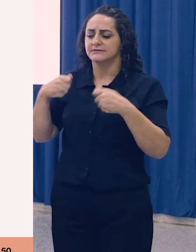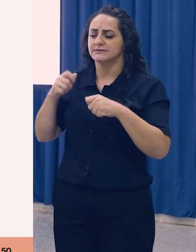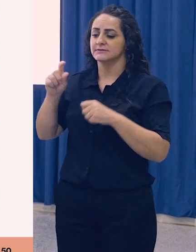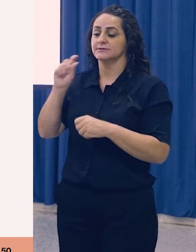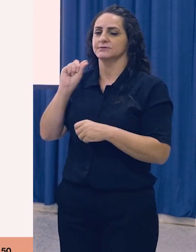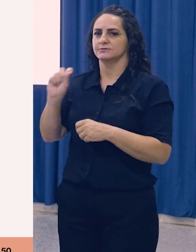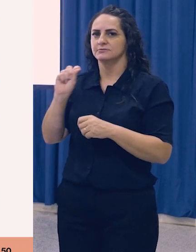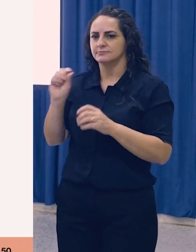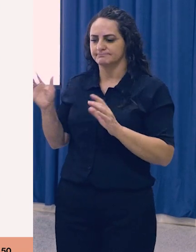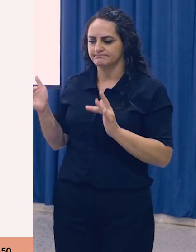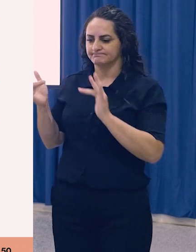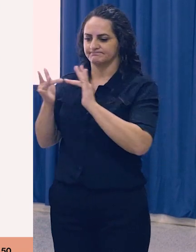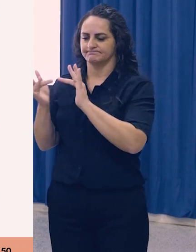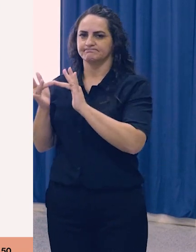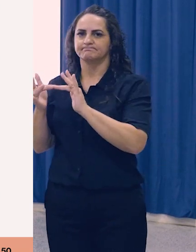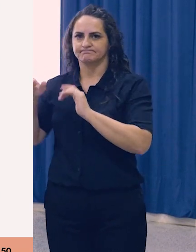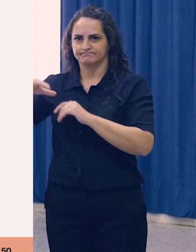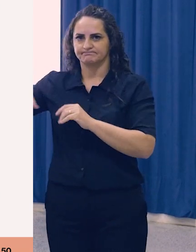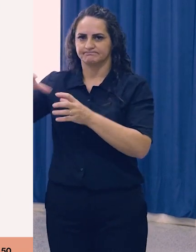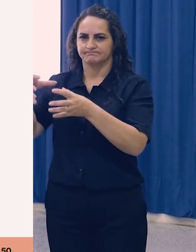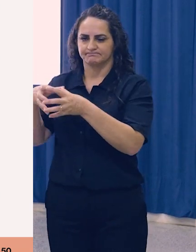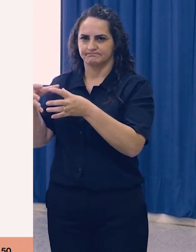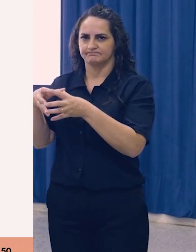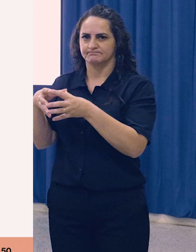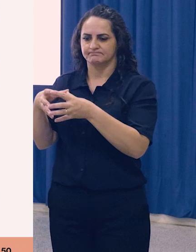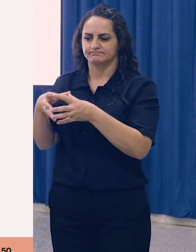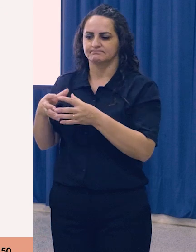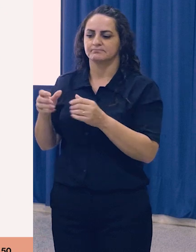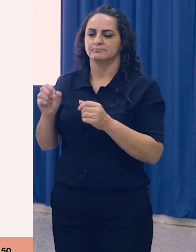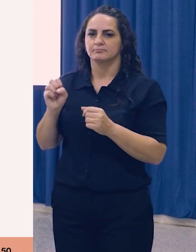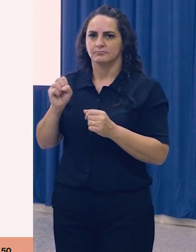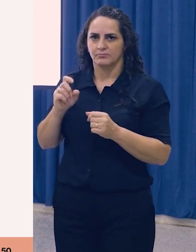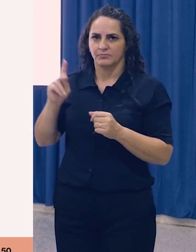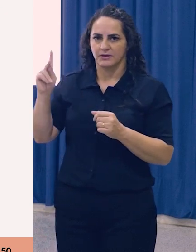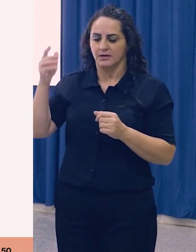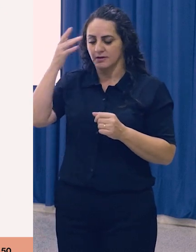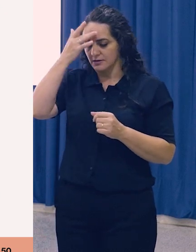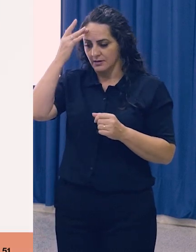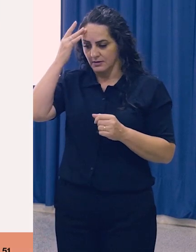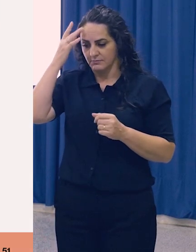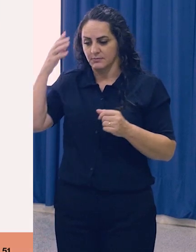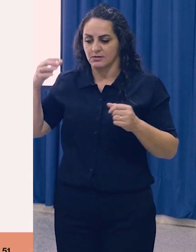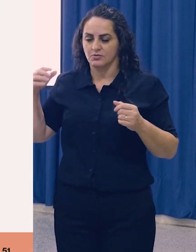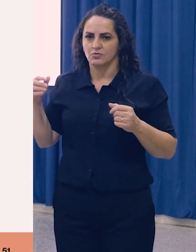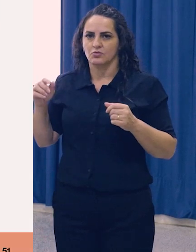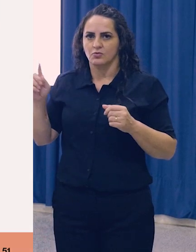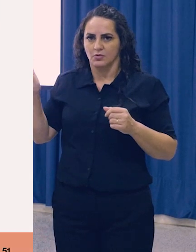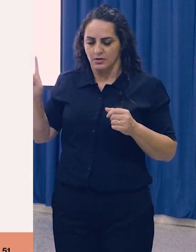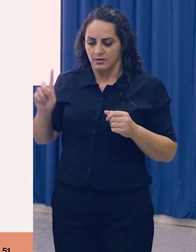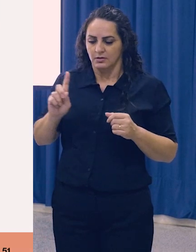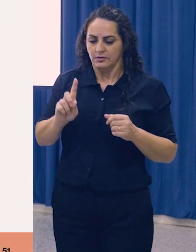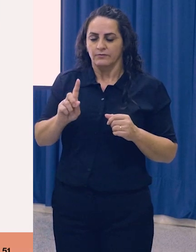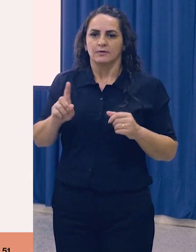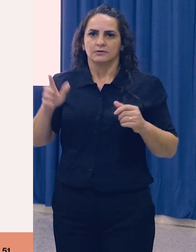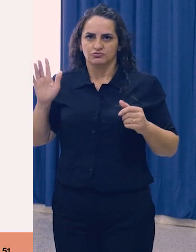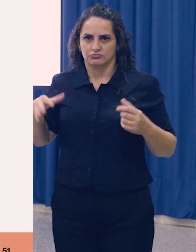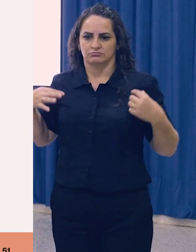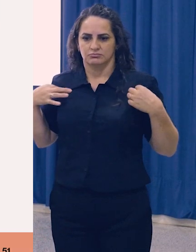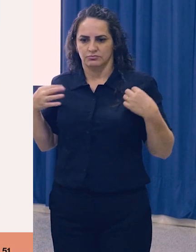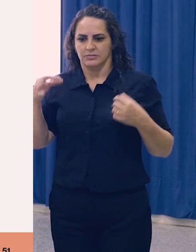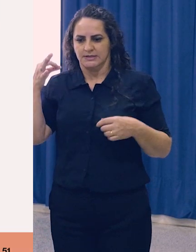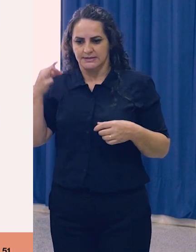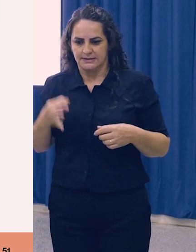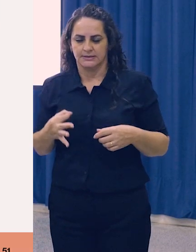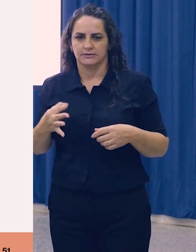com o resto da produção. Então, assim, o personagem tá lá, vestido com uma certa roupa, e é a última vez que ela vai fazer aquela